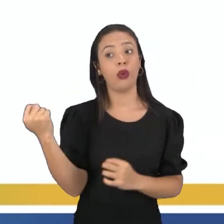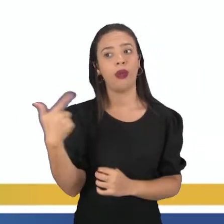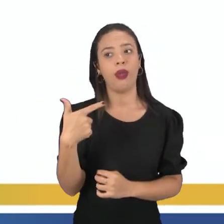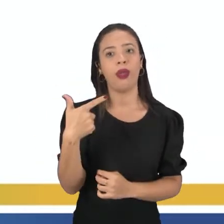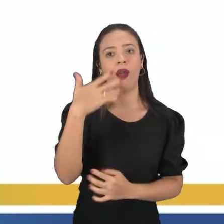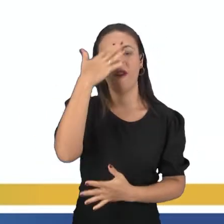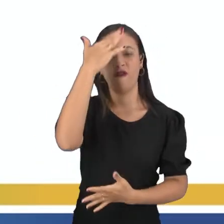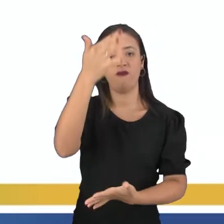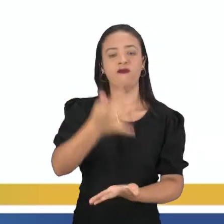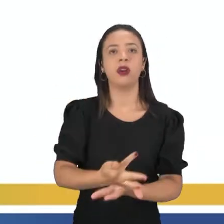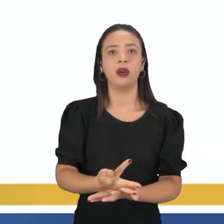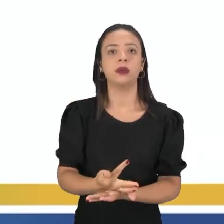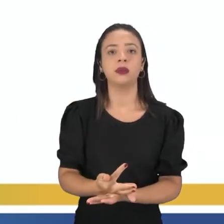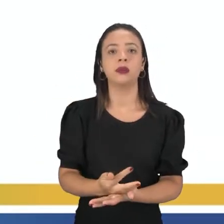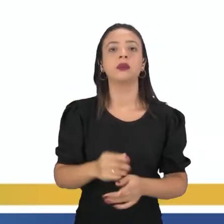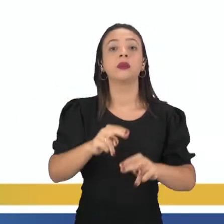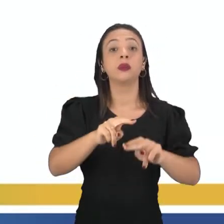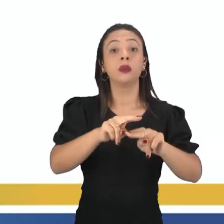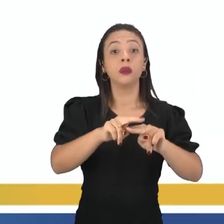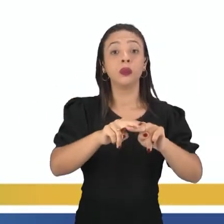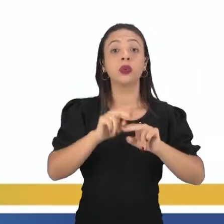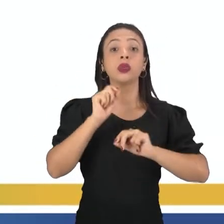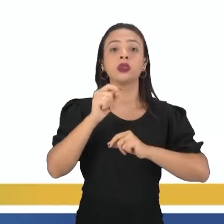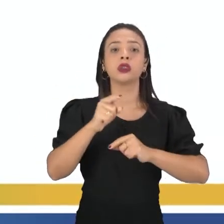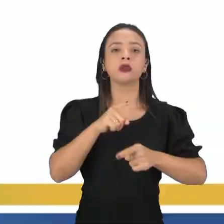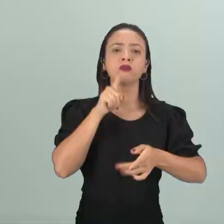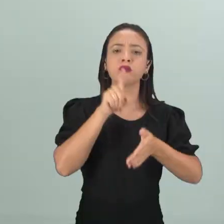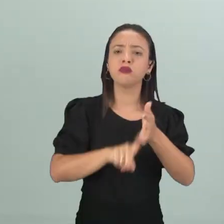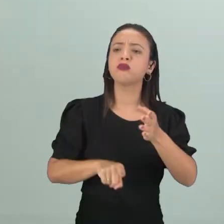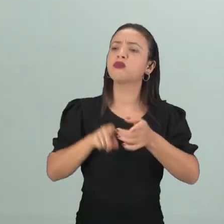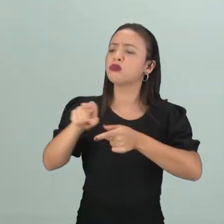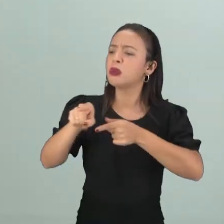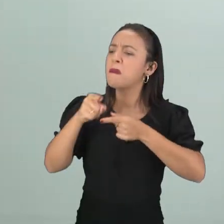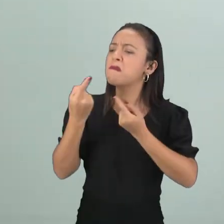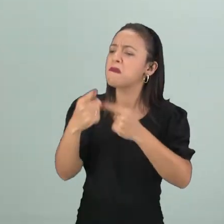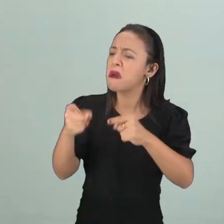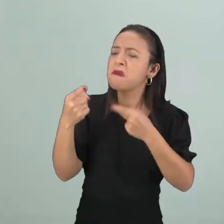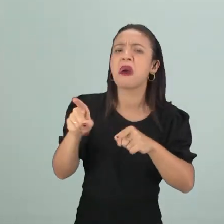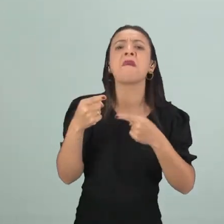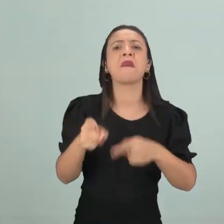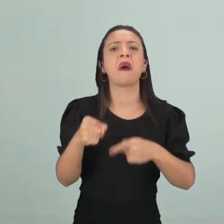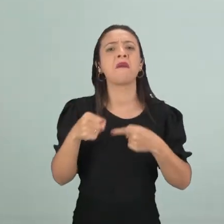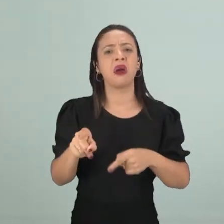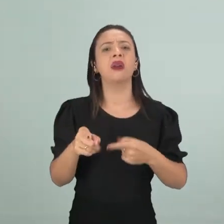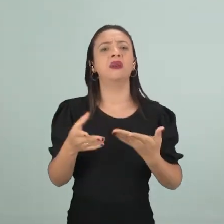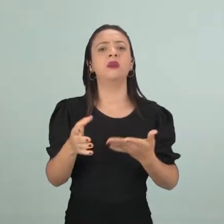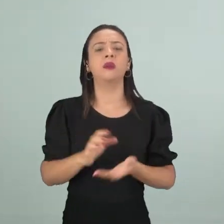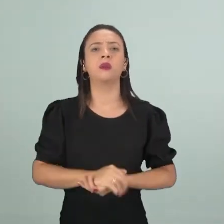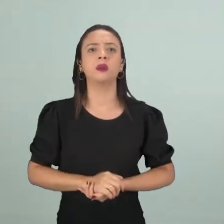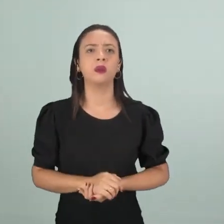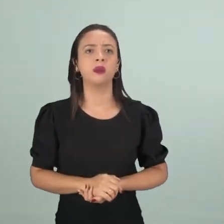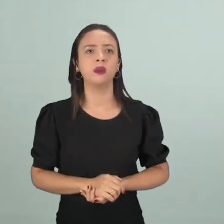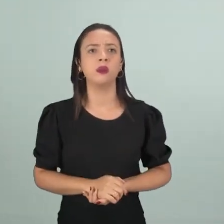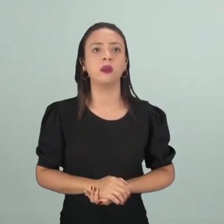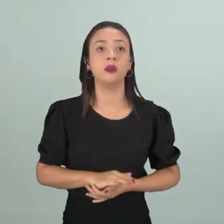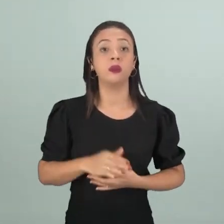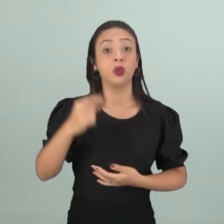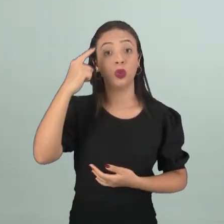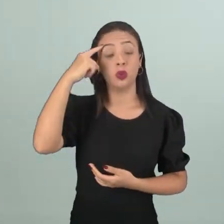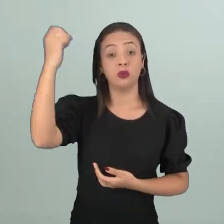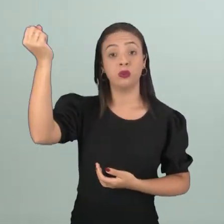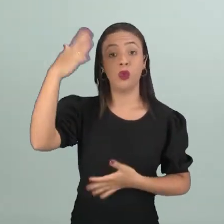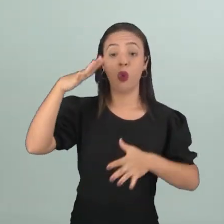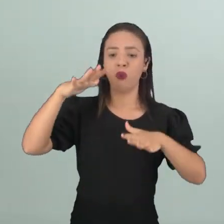crítica racional em todos os campos do saber humano. Então, o iluminismo foi um